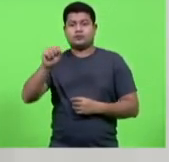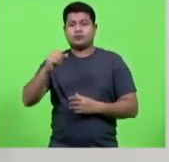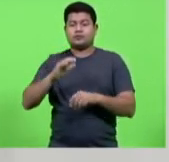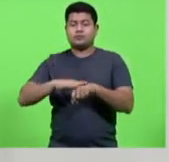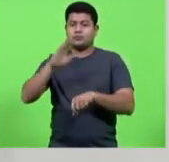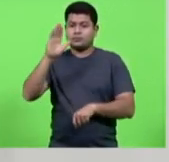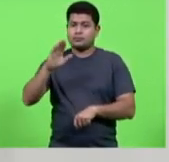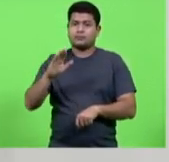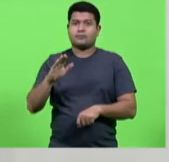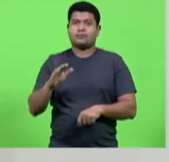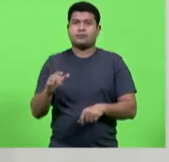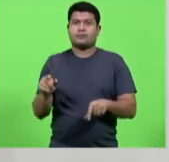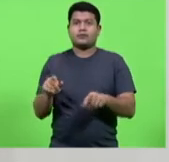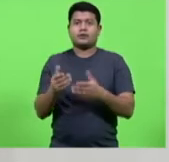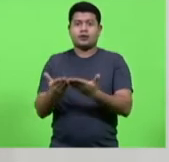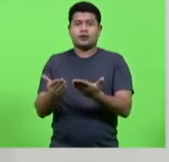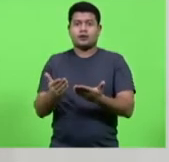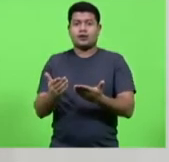O líquido,